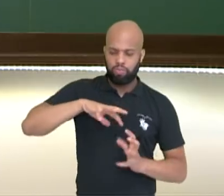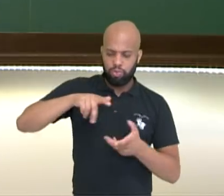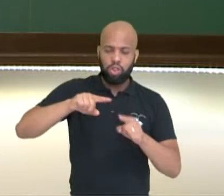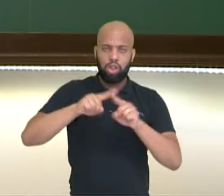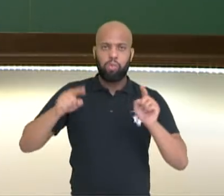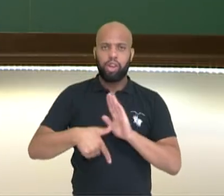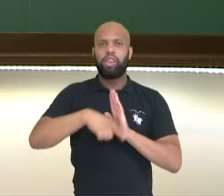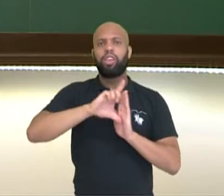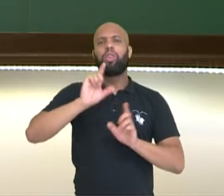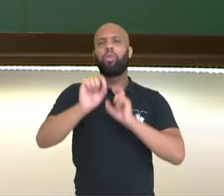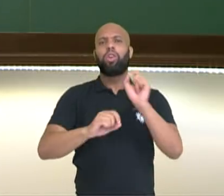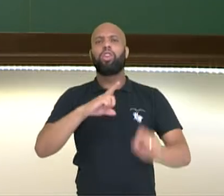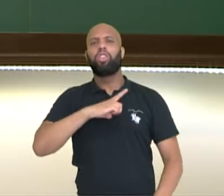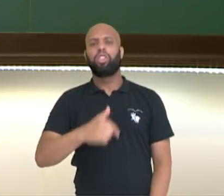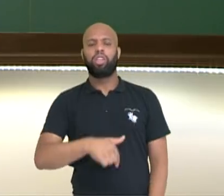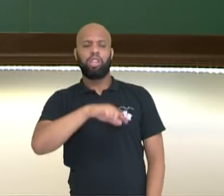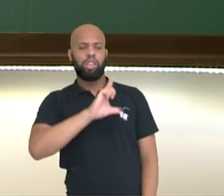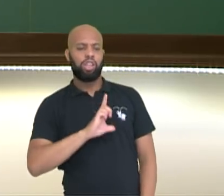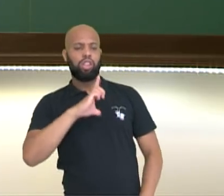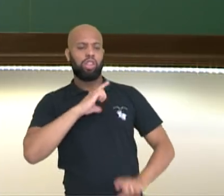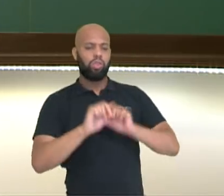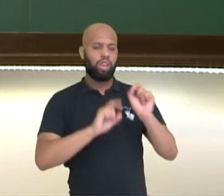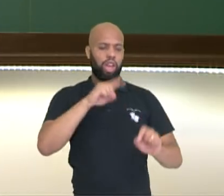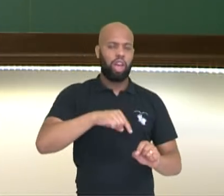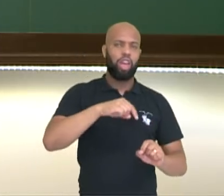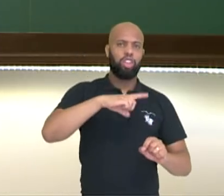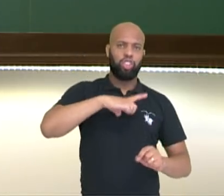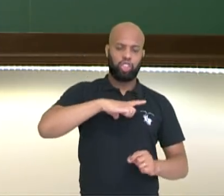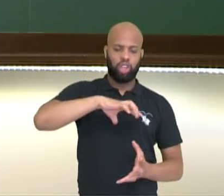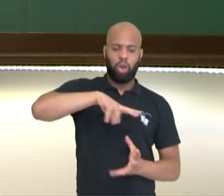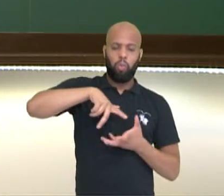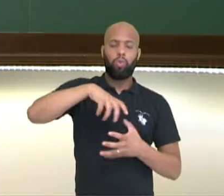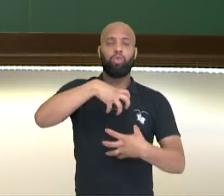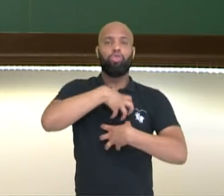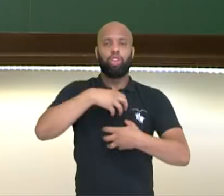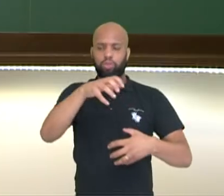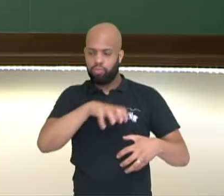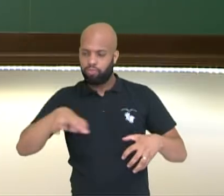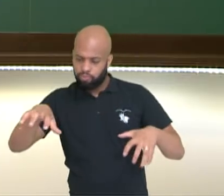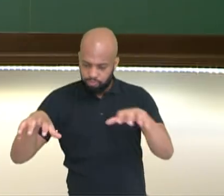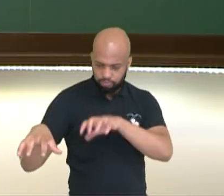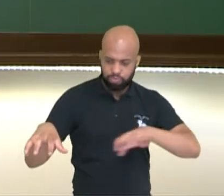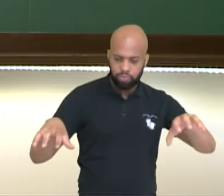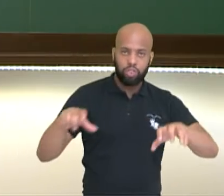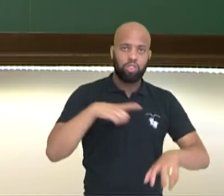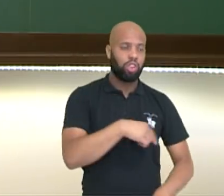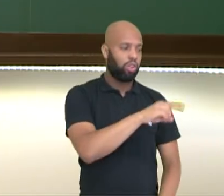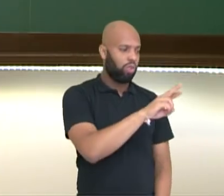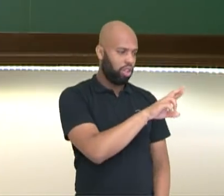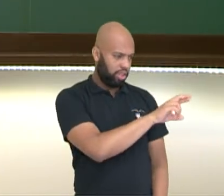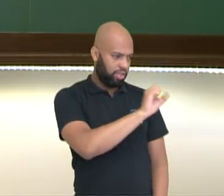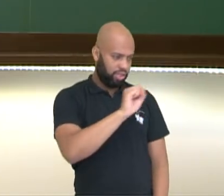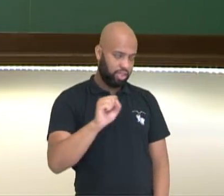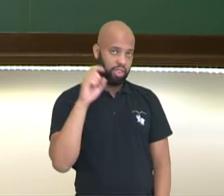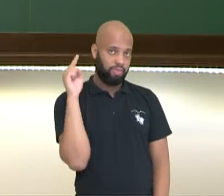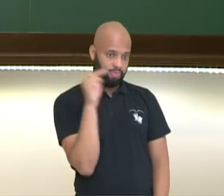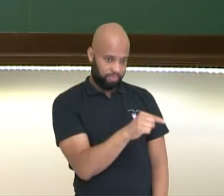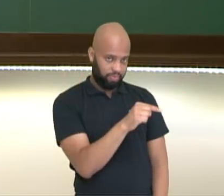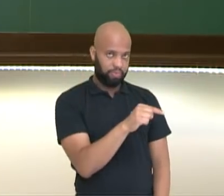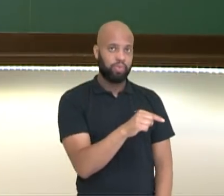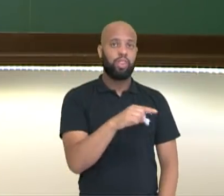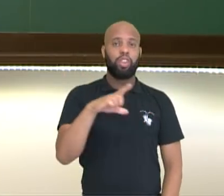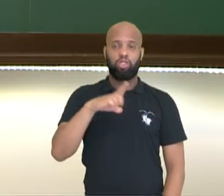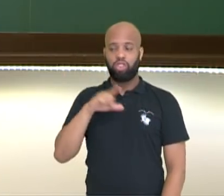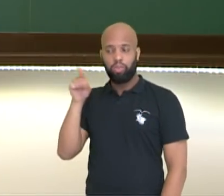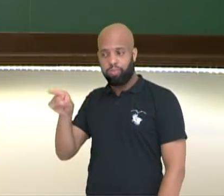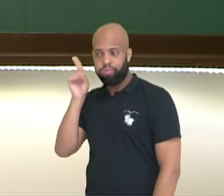Antes disso, o que acontecia? Nós vivíamos em um mundo bipolar, onde nós tínhamos a União das Repúblicas Socialistas Soviéticas, o RSS,